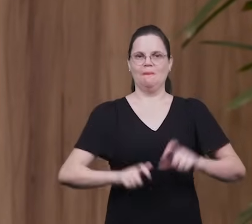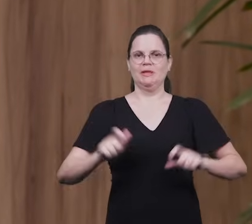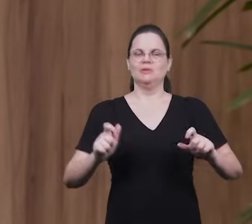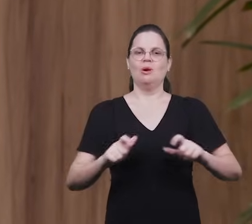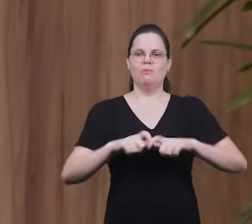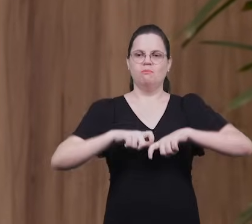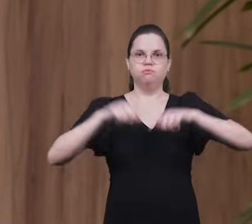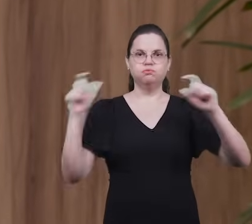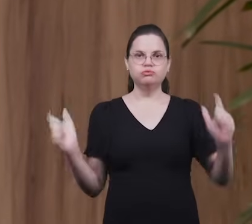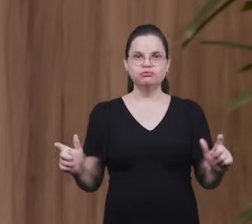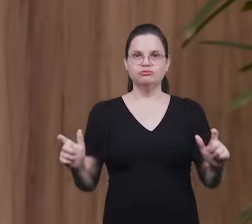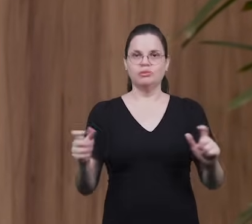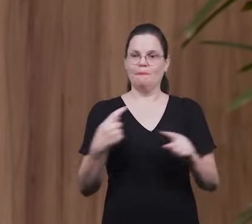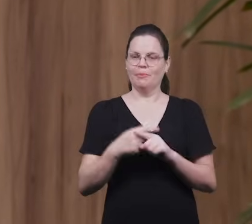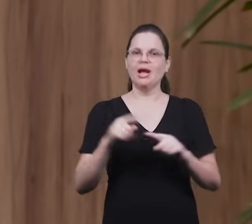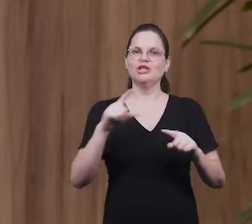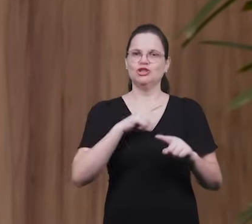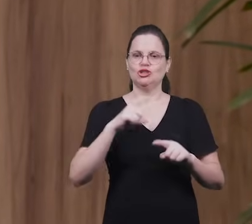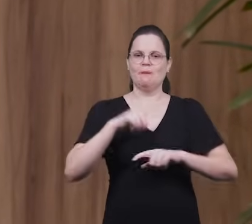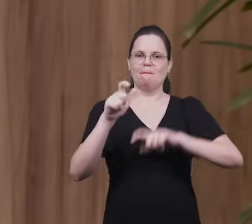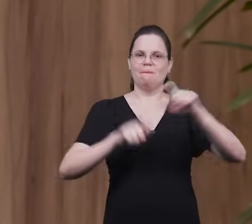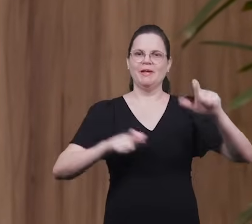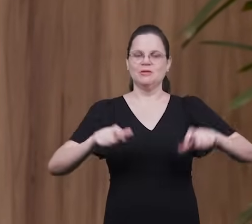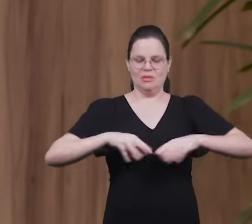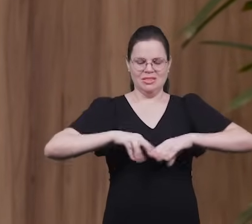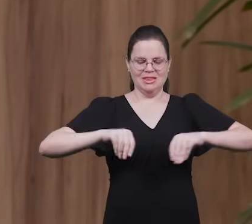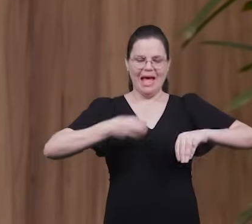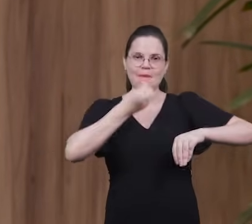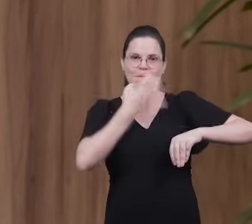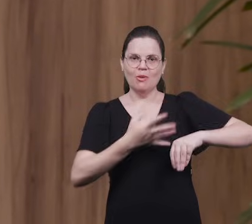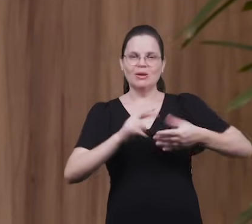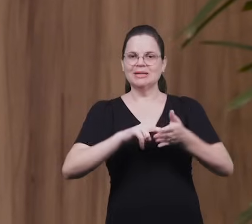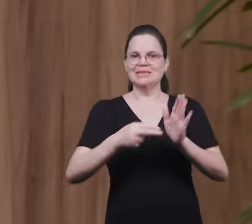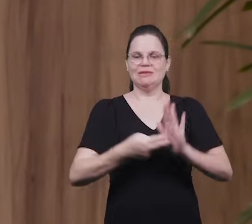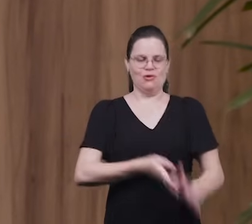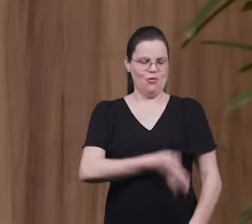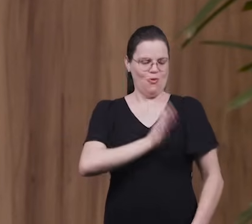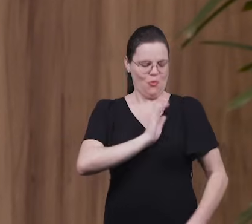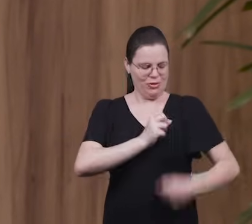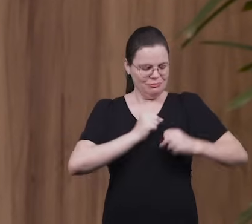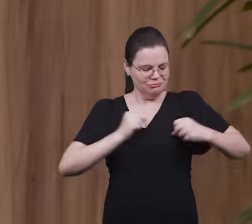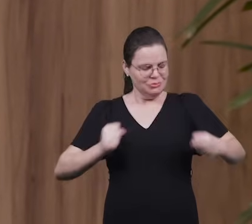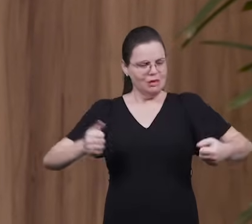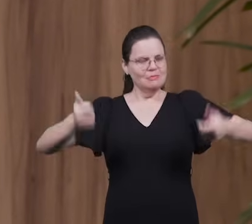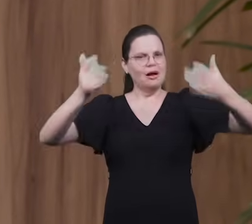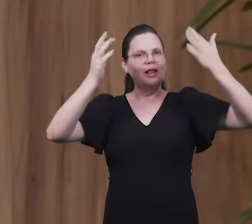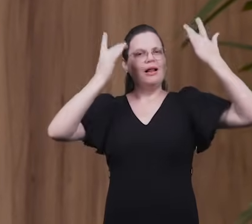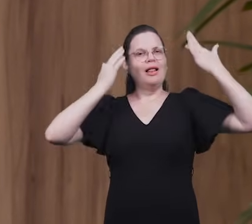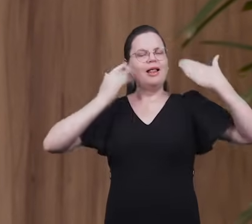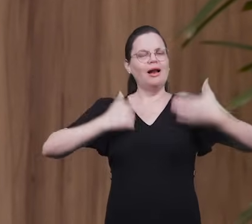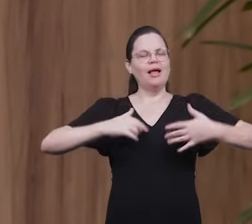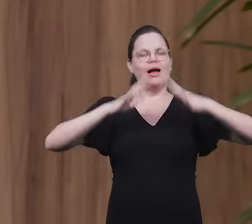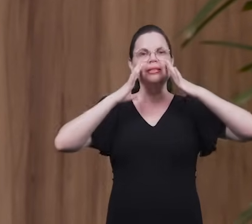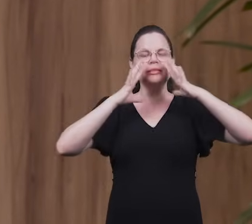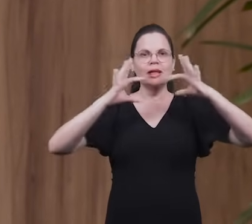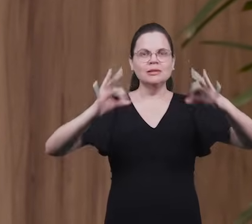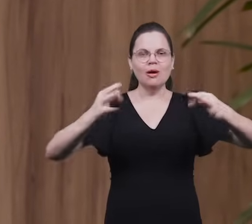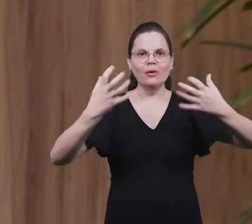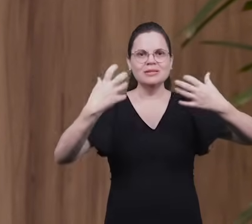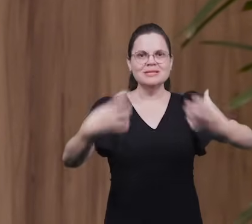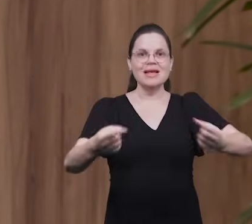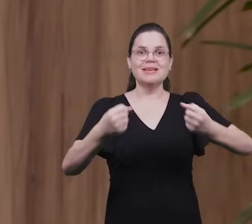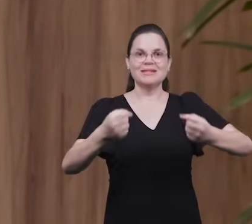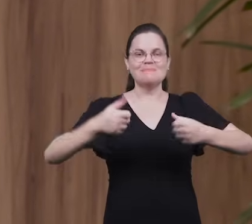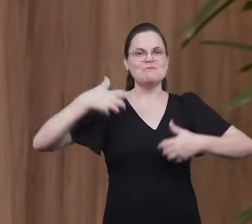também uma boa terra que ia receber a doutrina e ia frutificar. É o que nós vamos ver nos